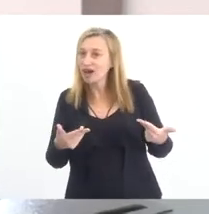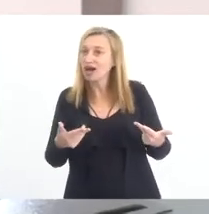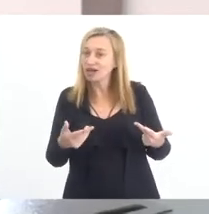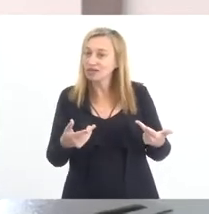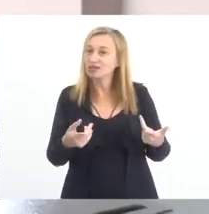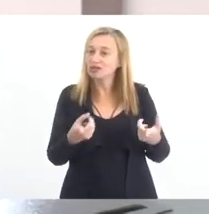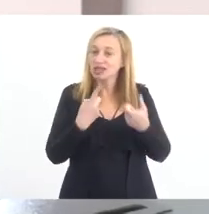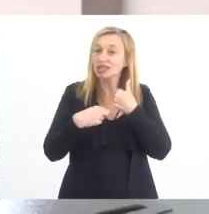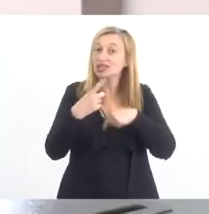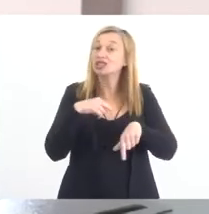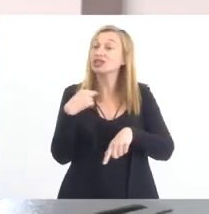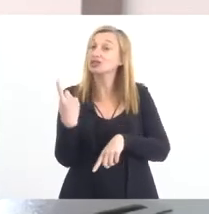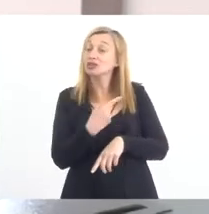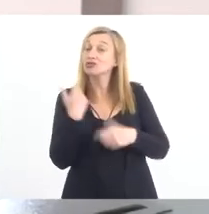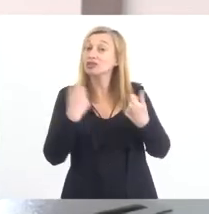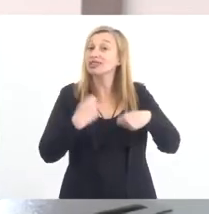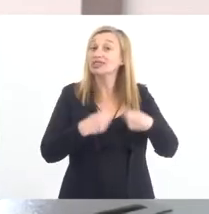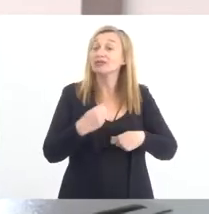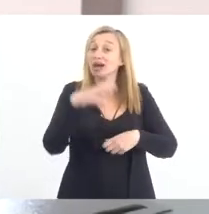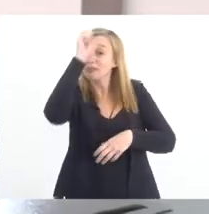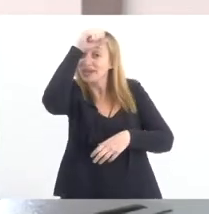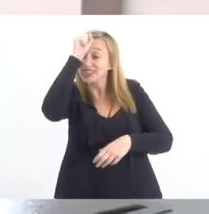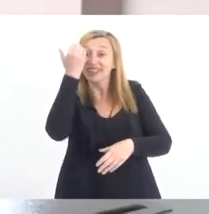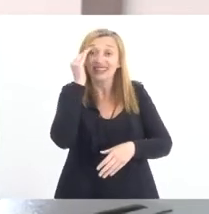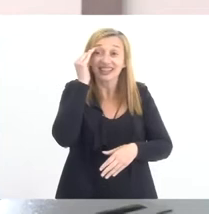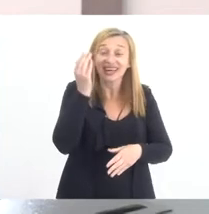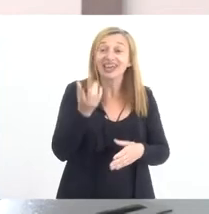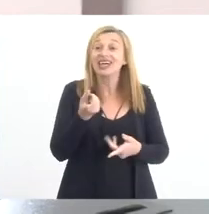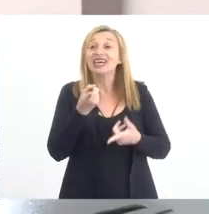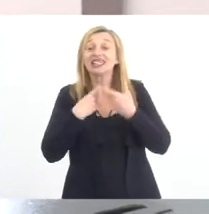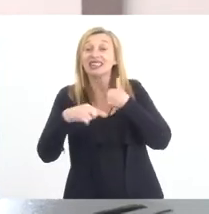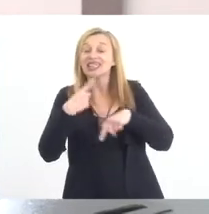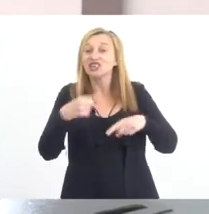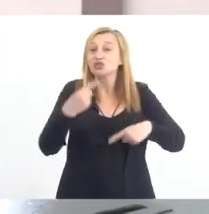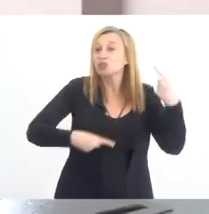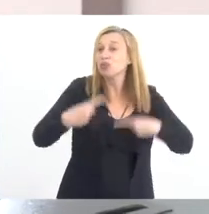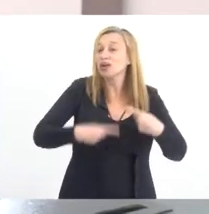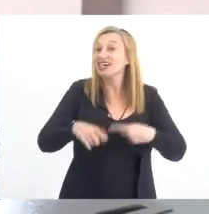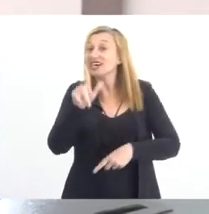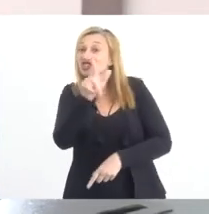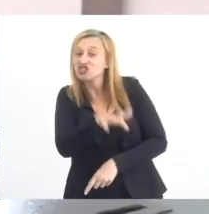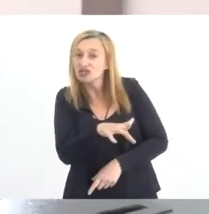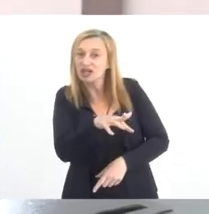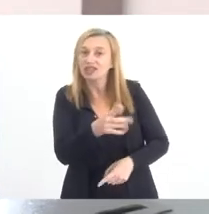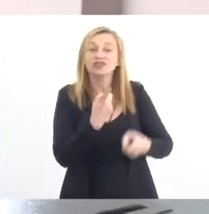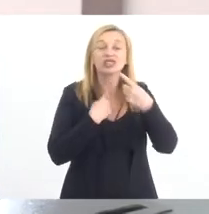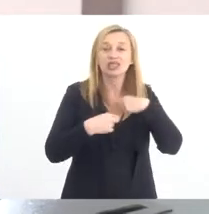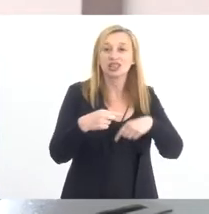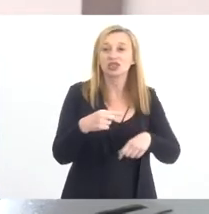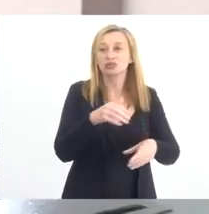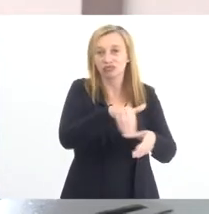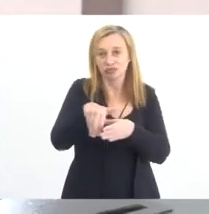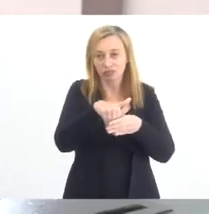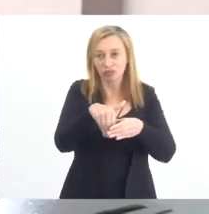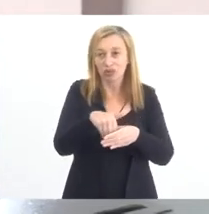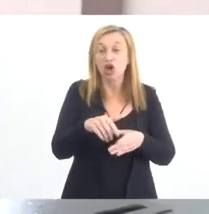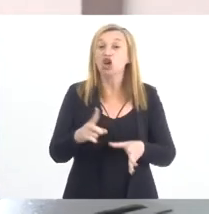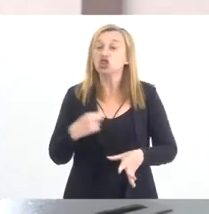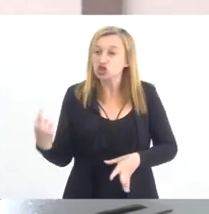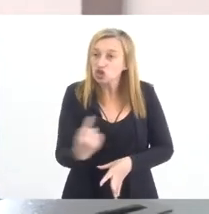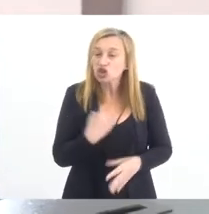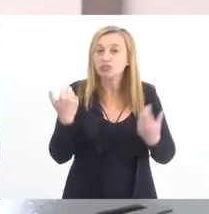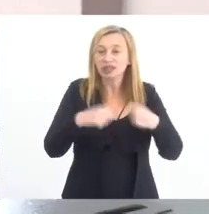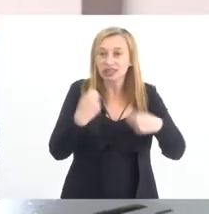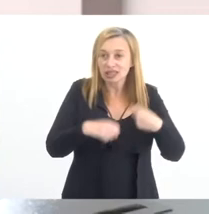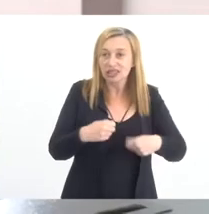a gente também tem que aprender a entender que interesse político é diferente de interesse eleitoral. Todos nós devemos